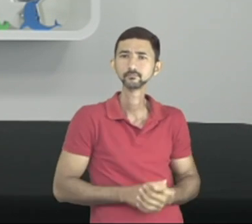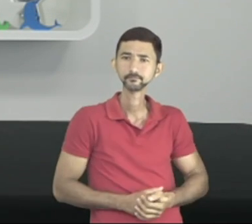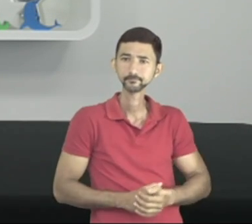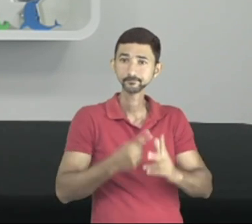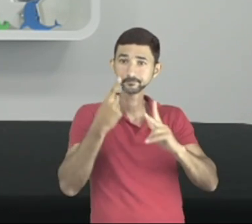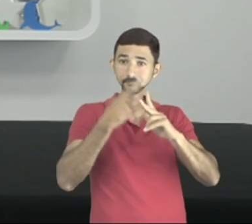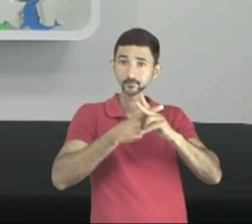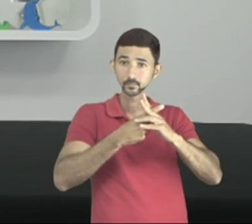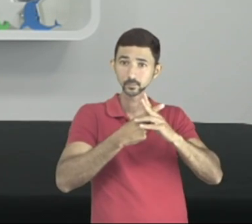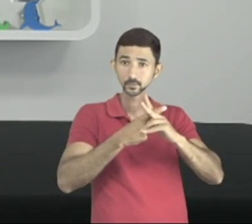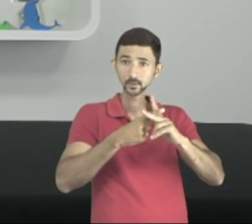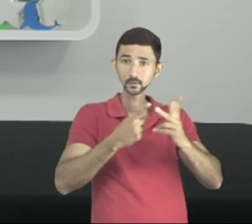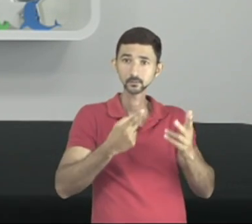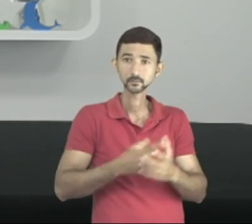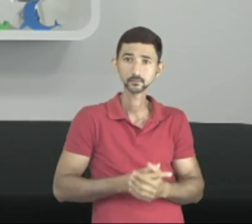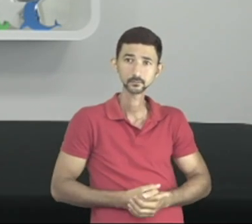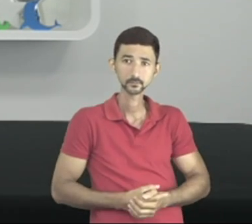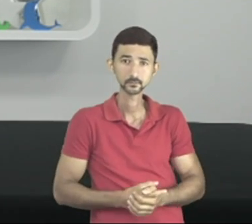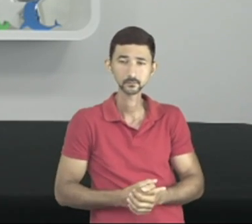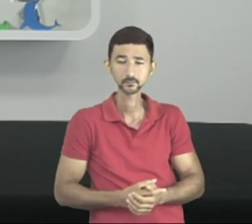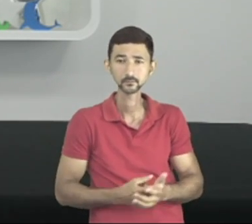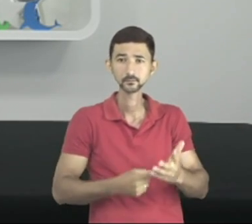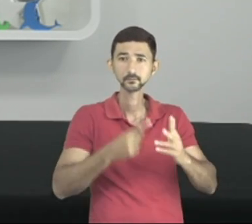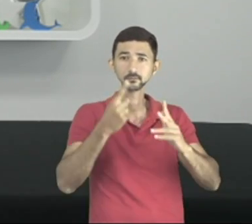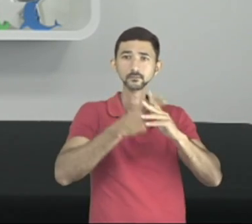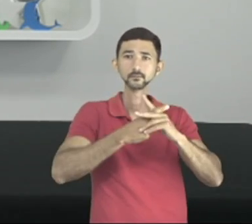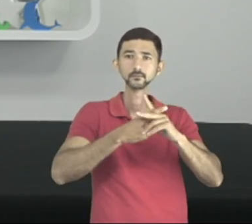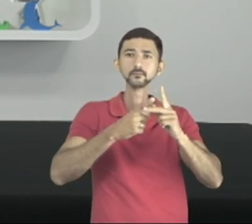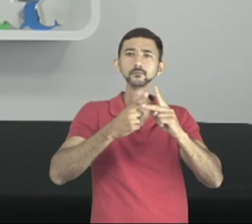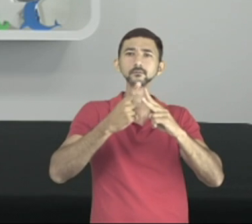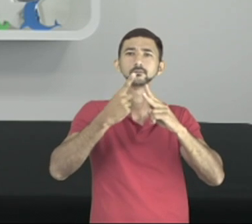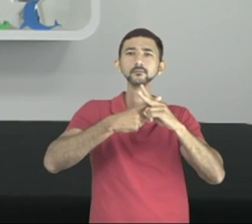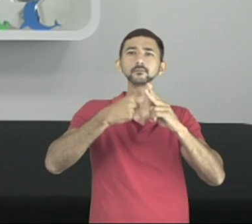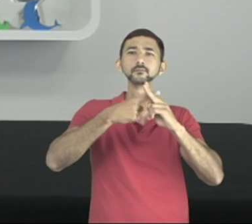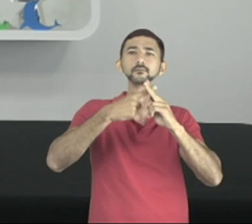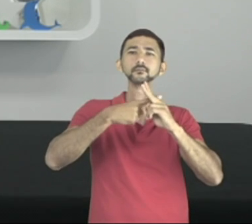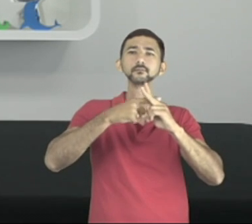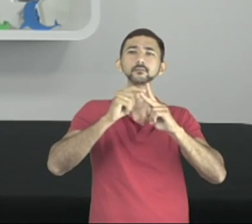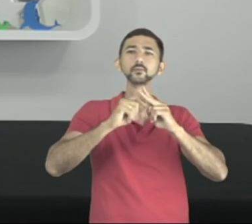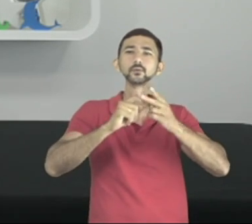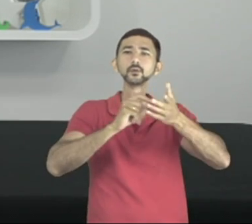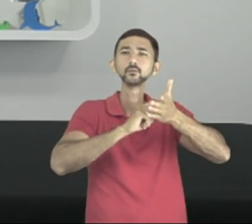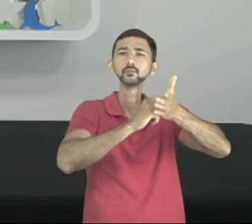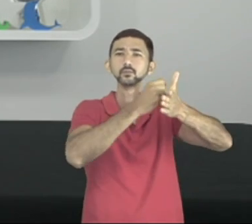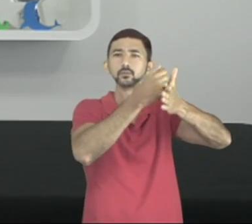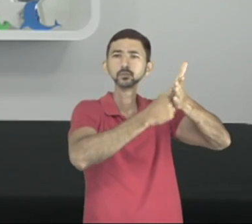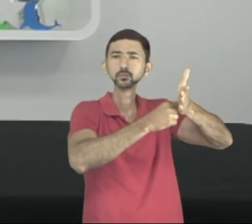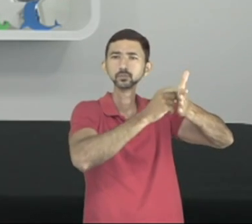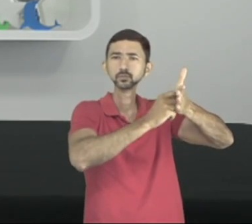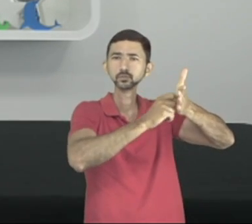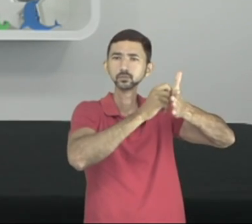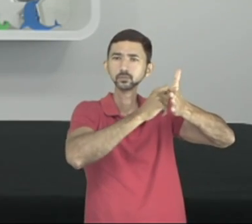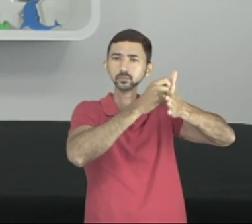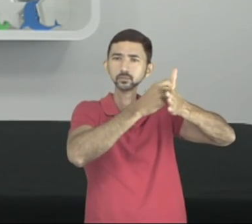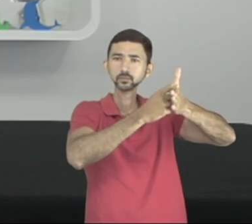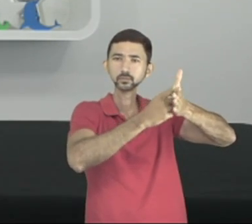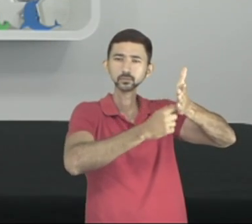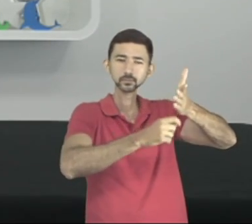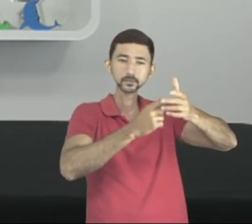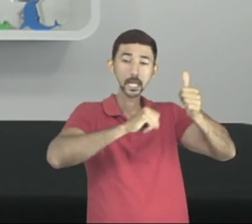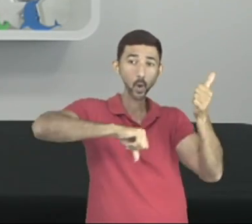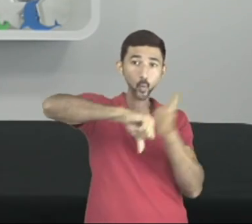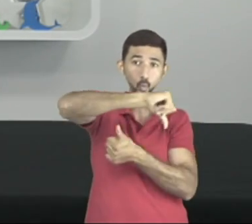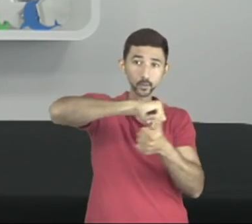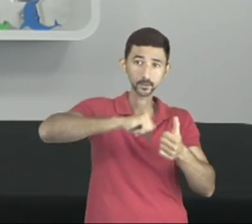giz. Se quem se desgasta é o giz, a gente diz que a lousa risca o giz e não o